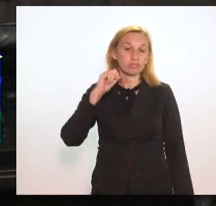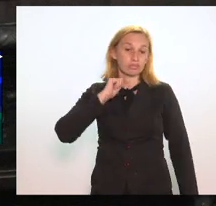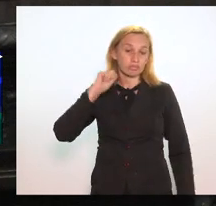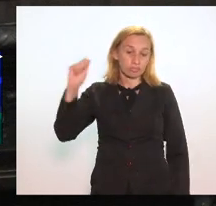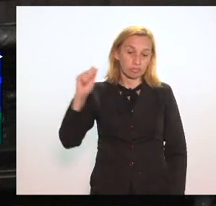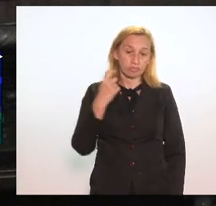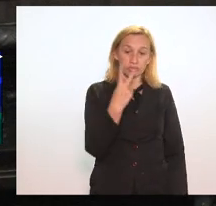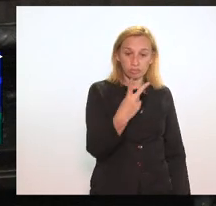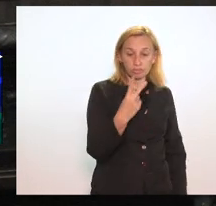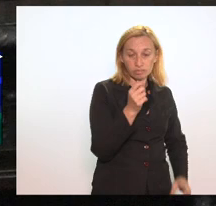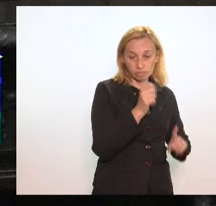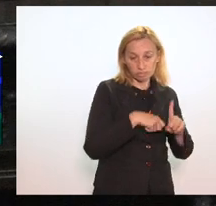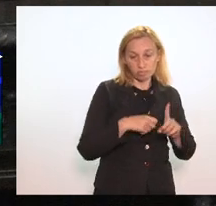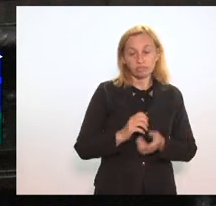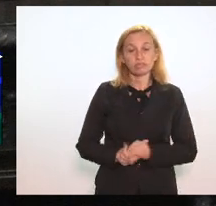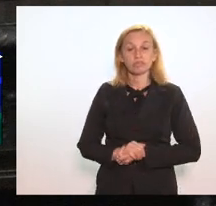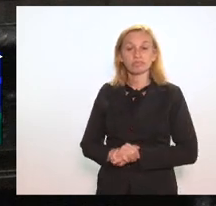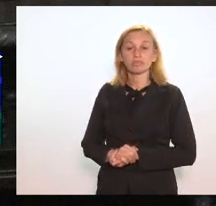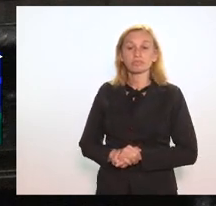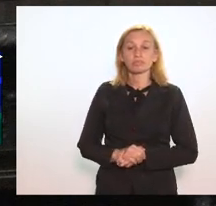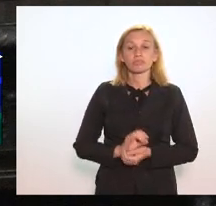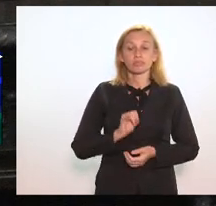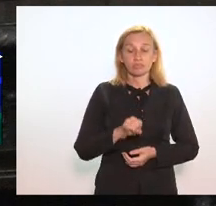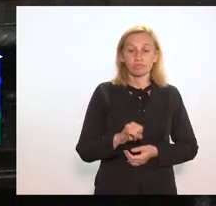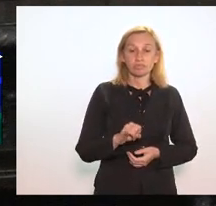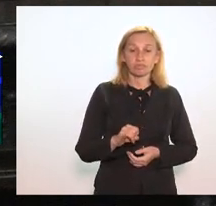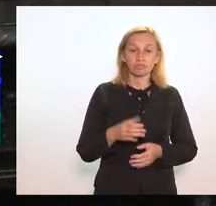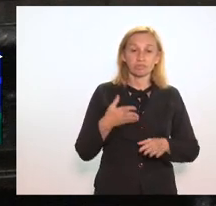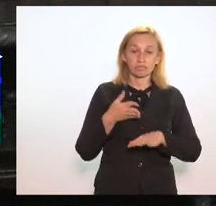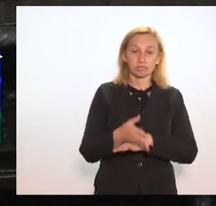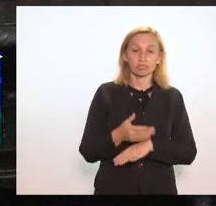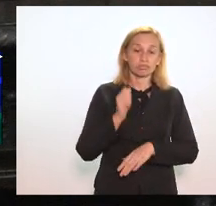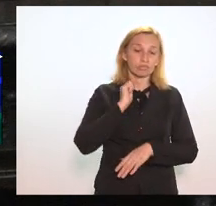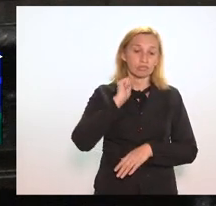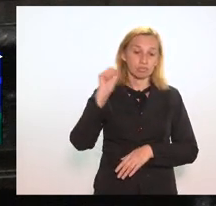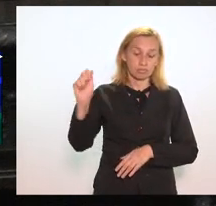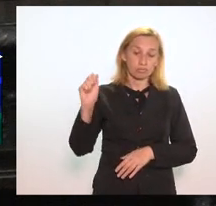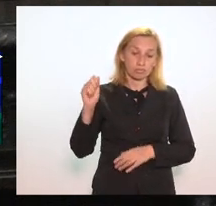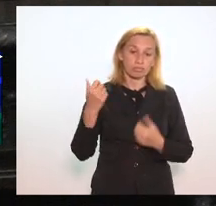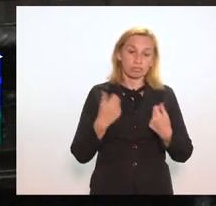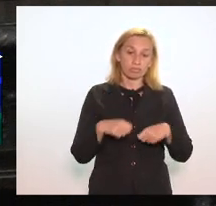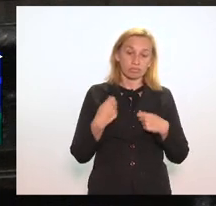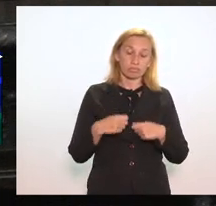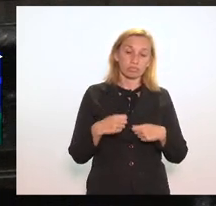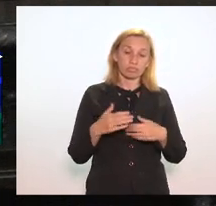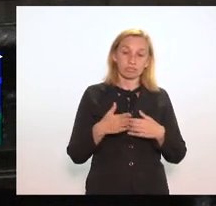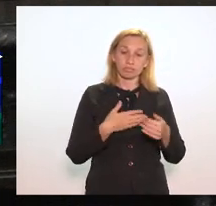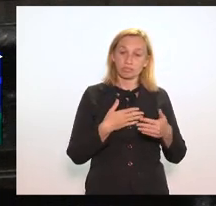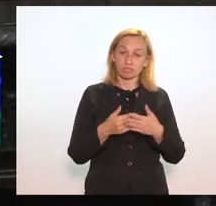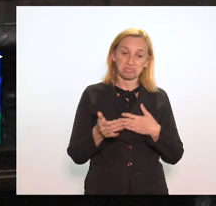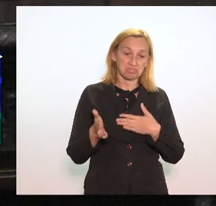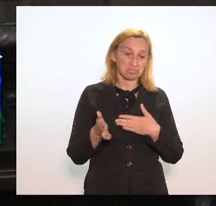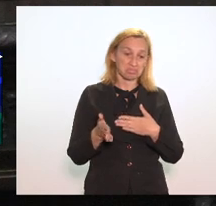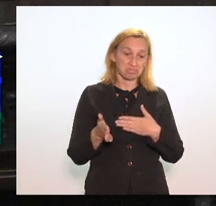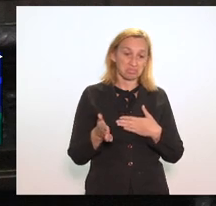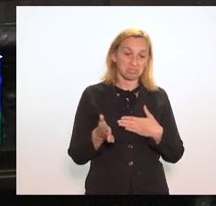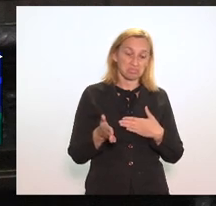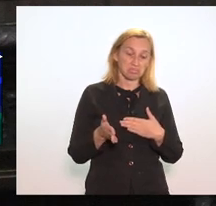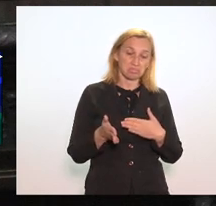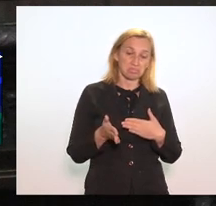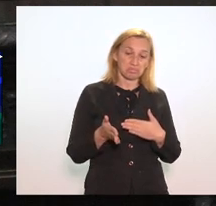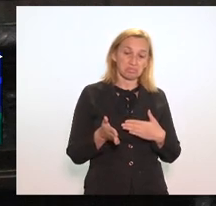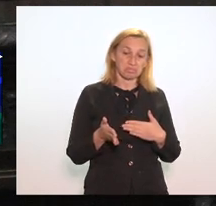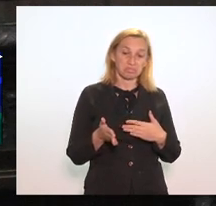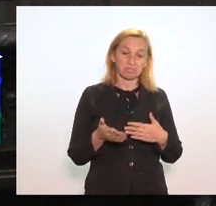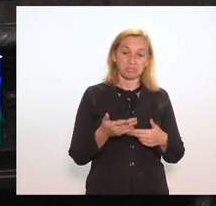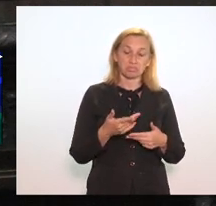e vai permitir esse chegar 11 abriu sem necessidade de trazer qualquer prejuízo maior ao desenvolvimento